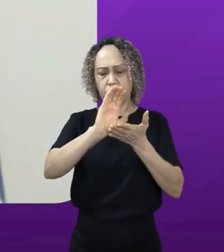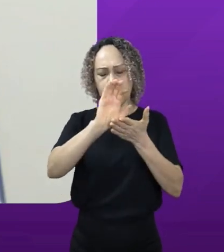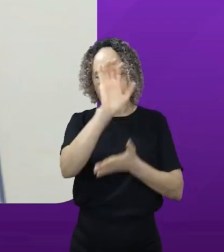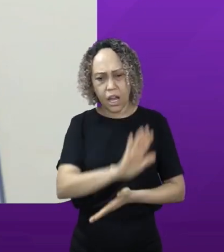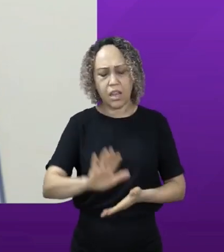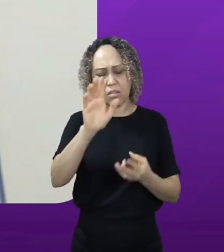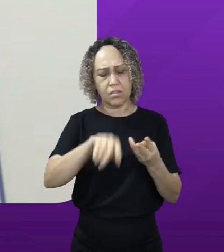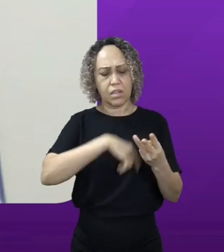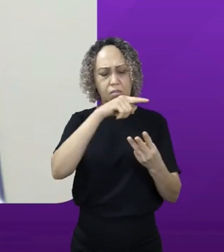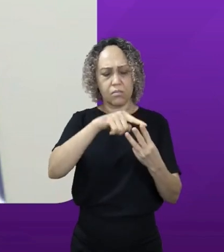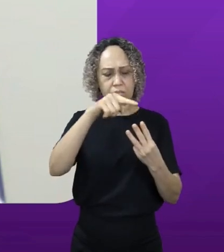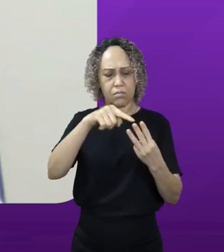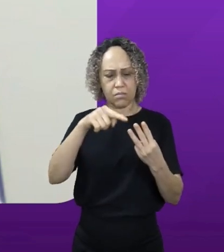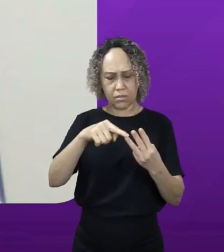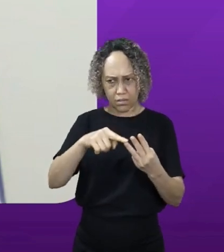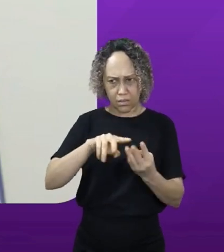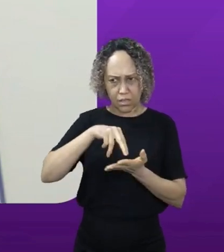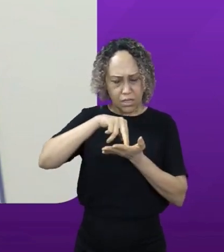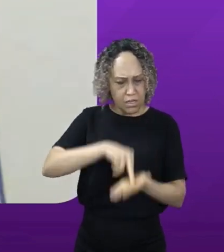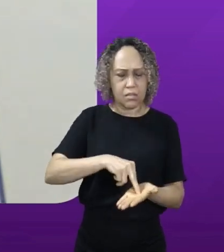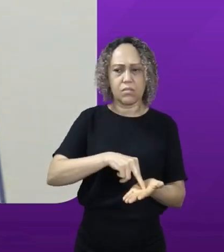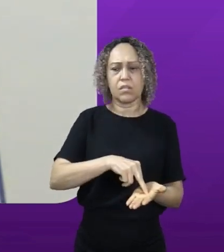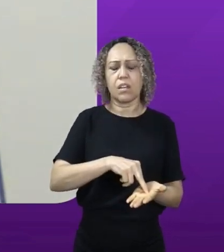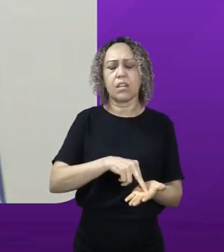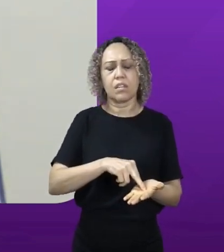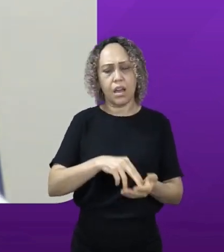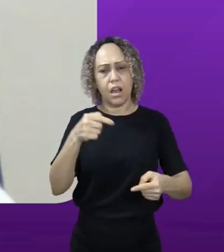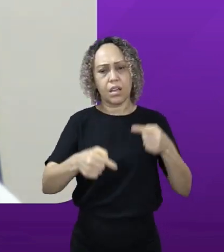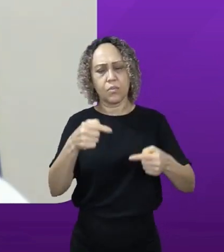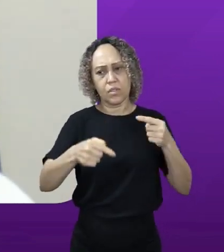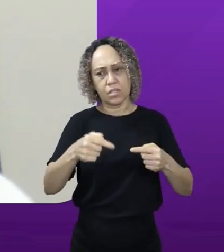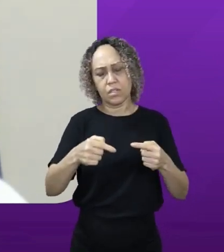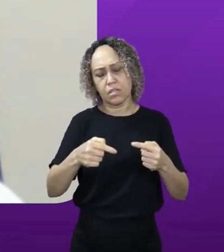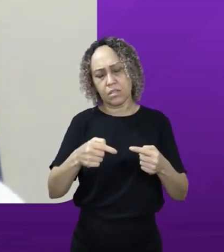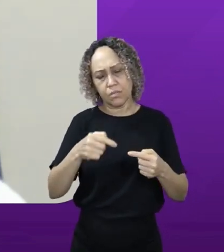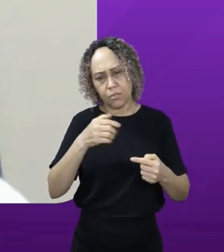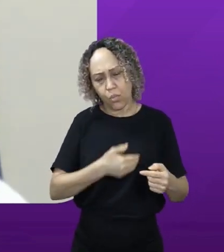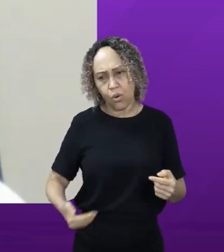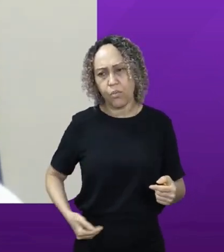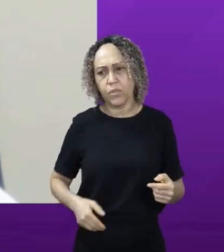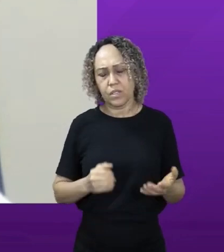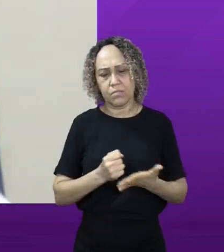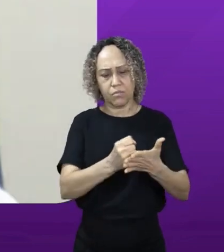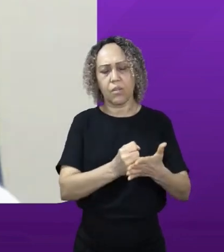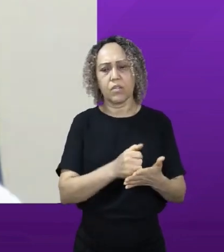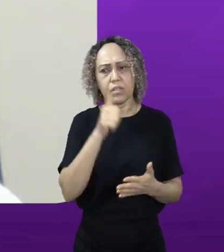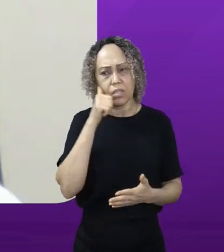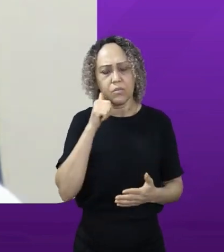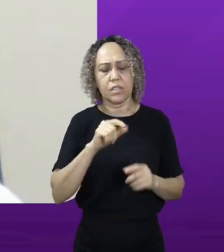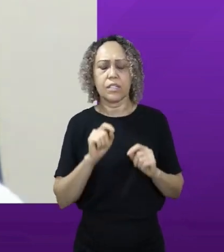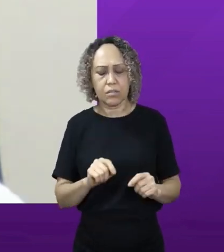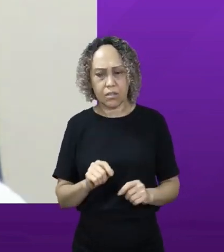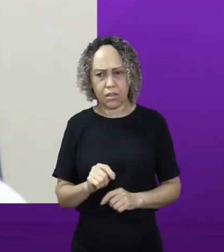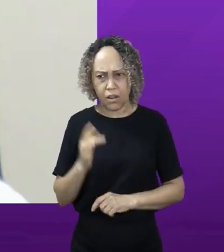cidadania em defesa das políticas públicas para as mulheres. Então, é dizer que é desafiador, não é fácil.